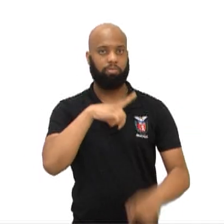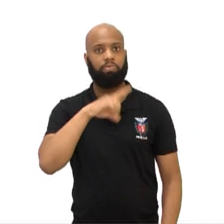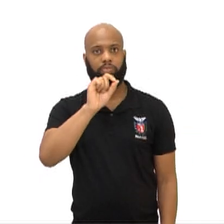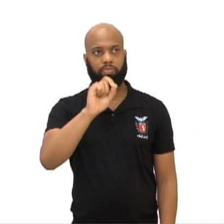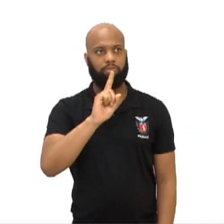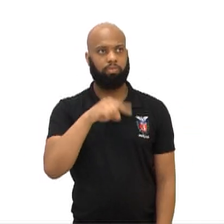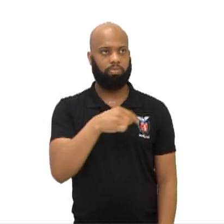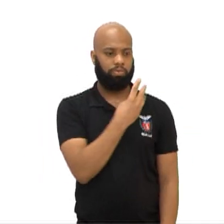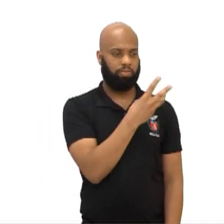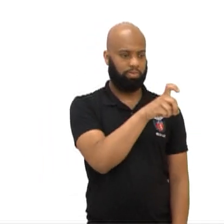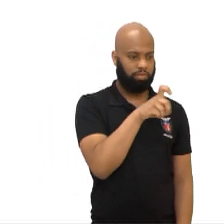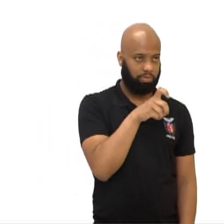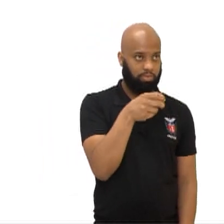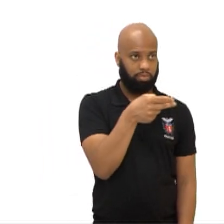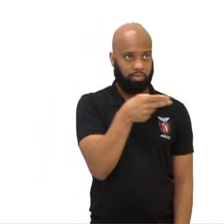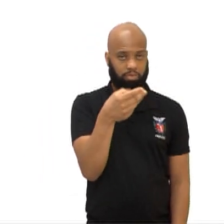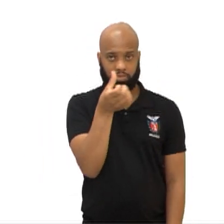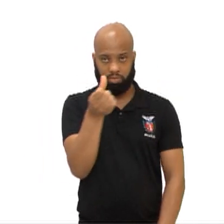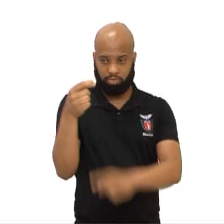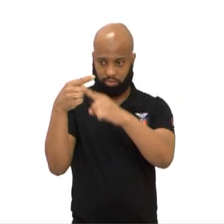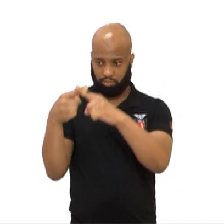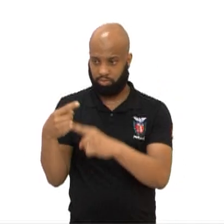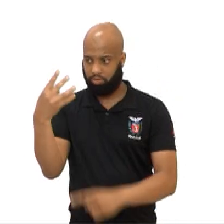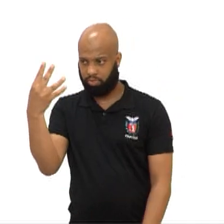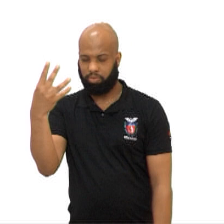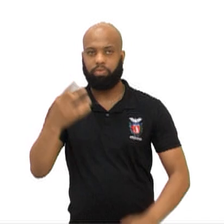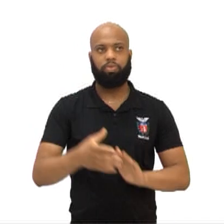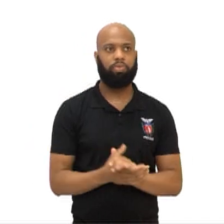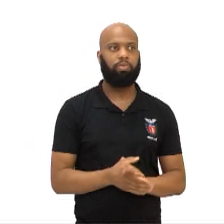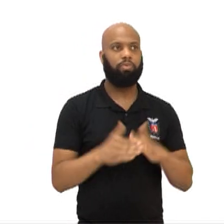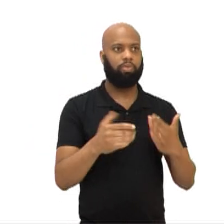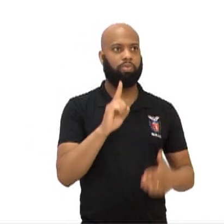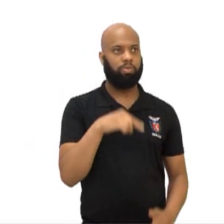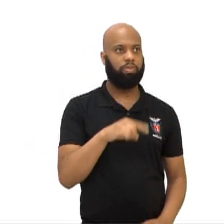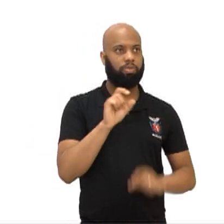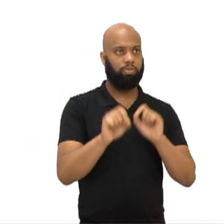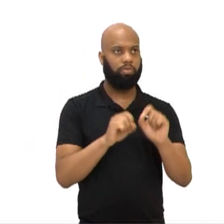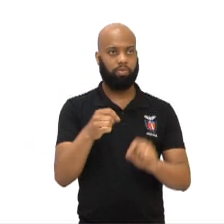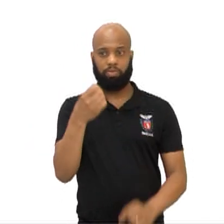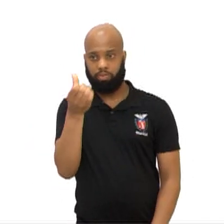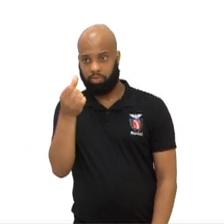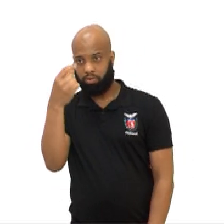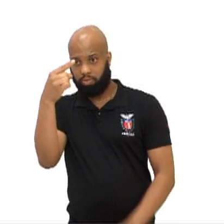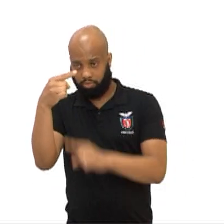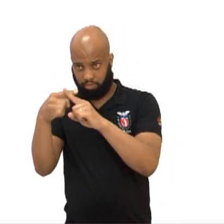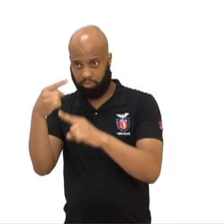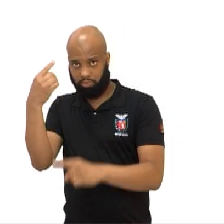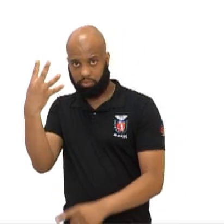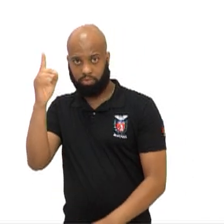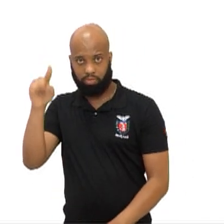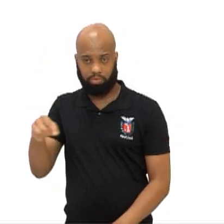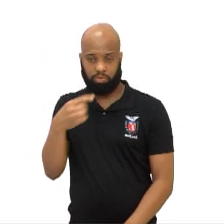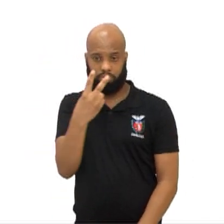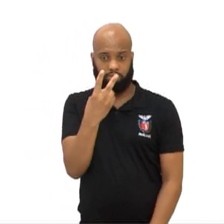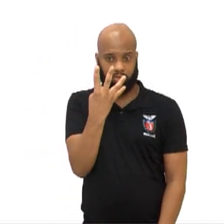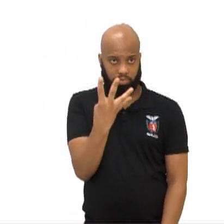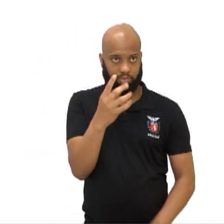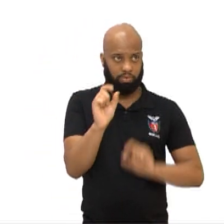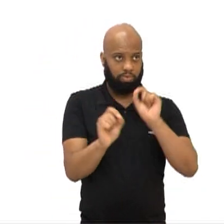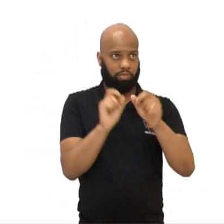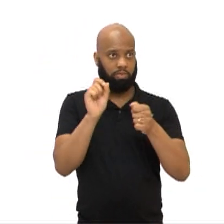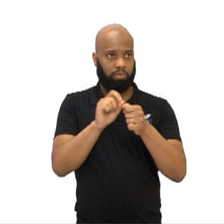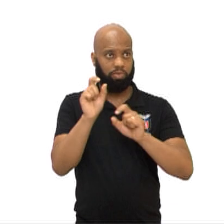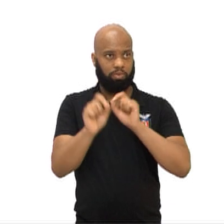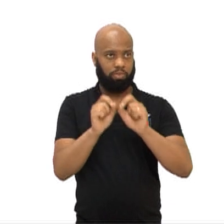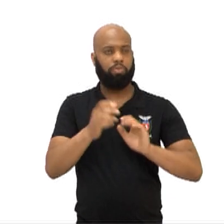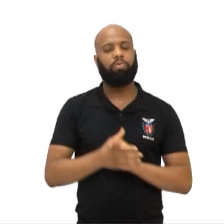tenho 3x igual a 6 vezes 4. Então, 24, pego o meu 3 e divido,